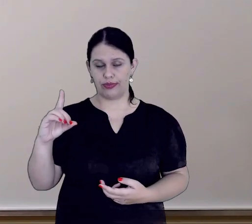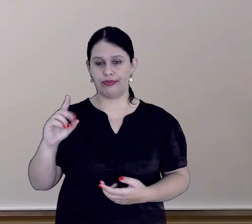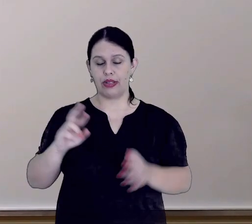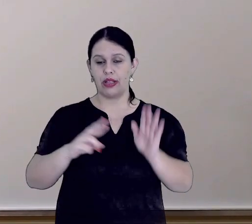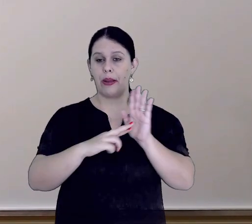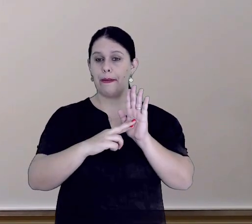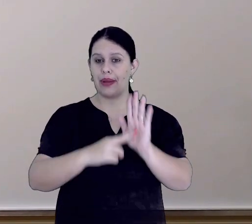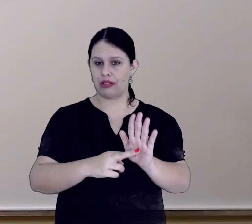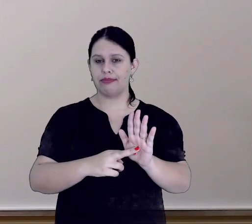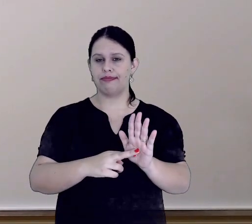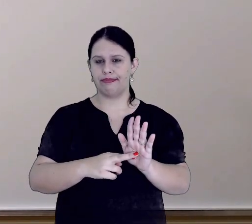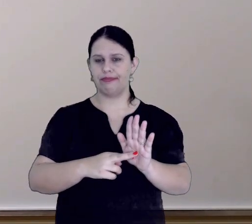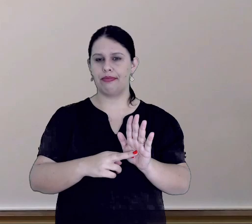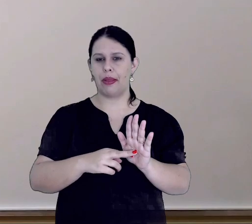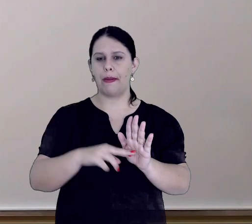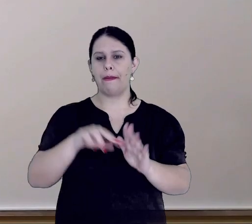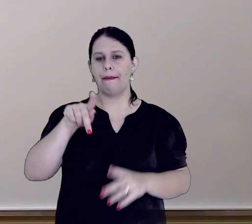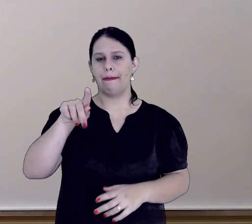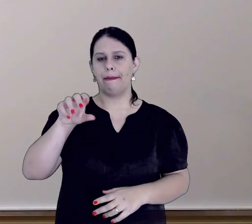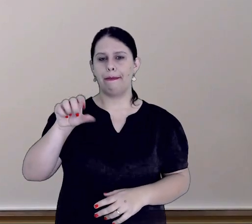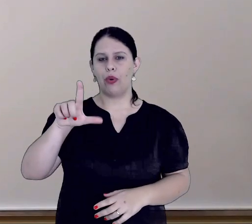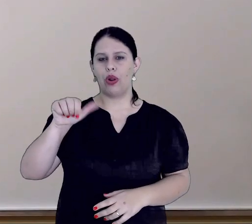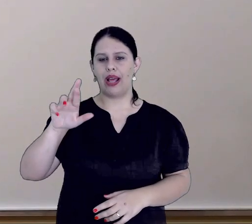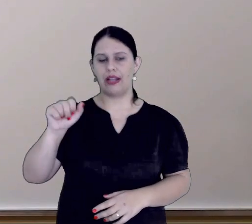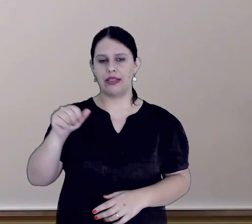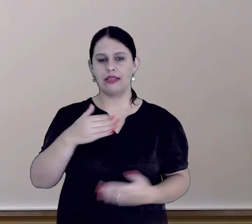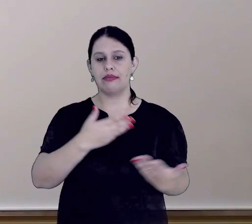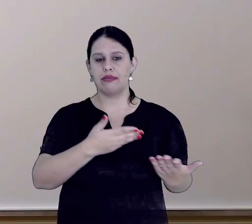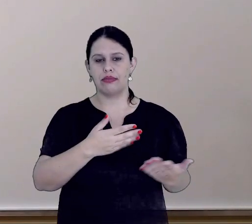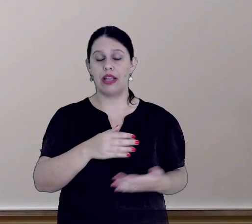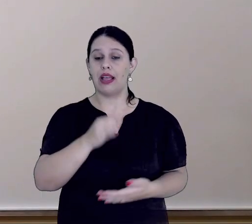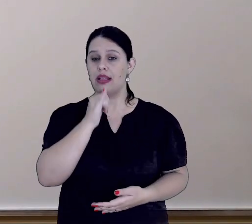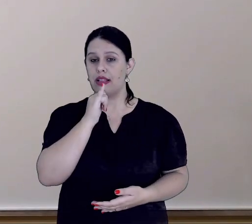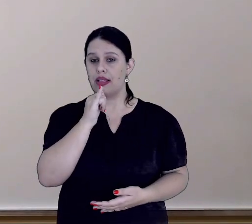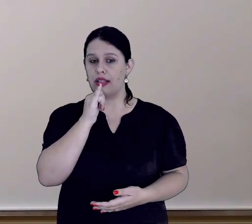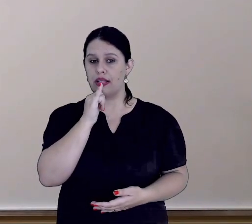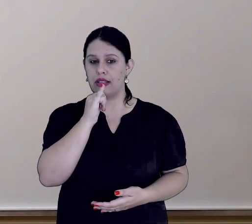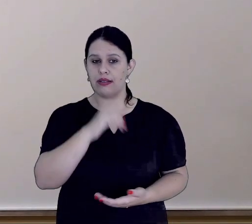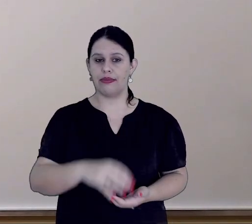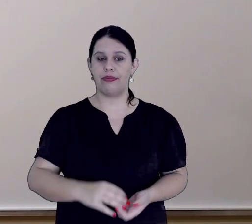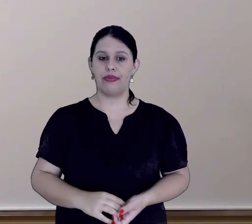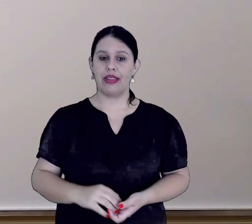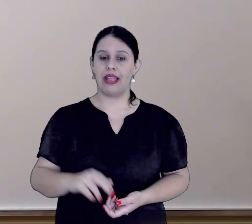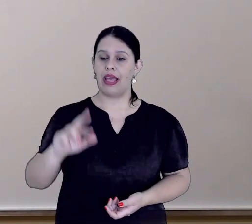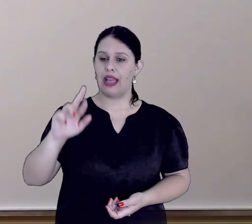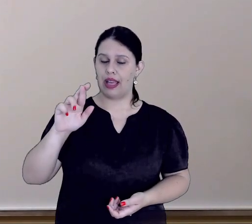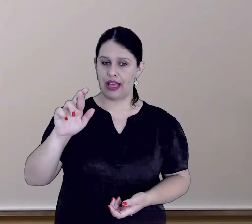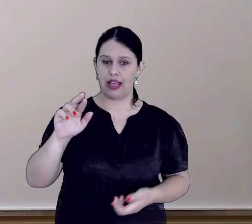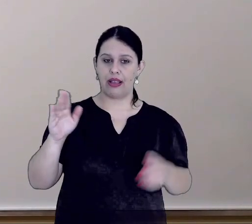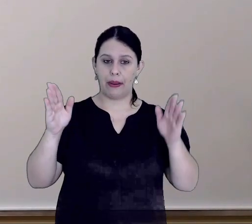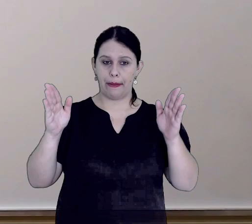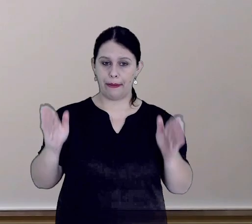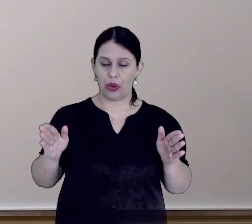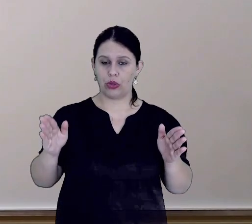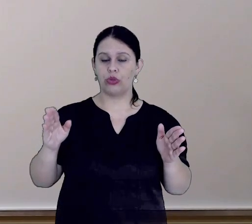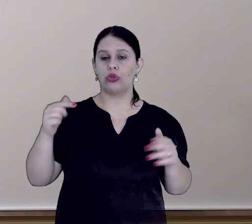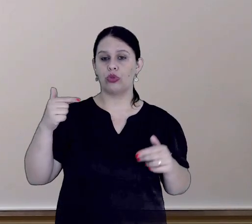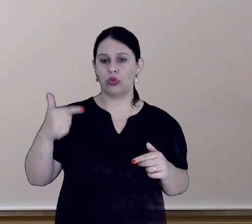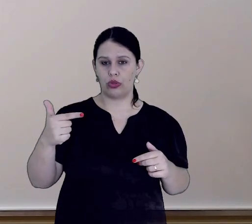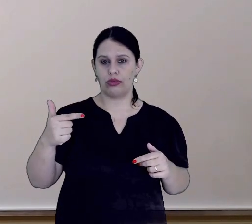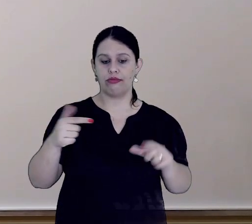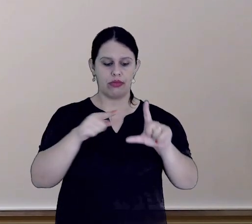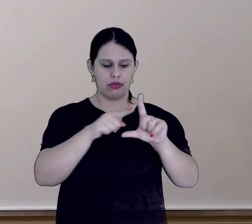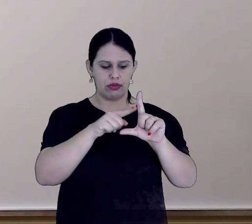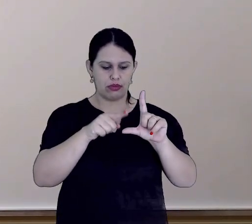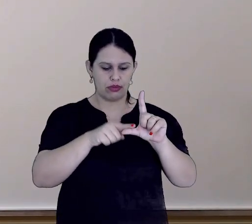Então um vetor em coordenadas polares É representado pelo seu módulo e o ângulo Exemplo Vetor